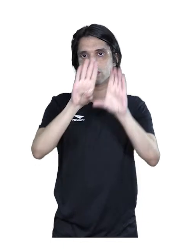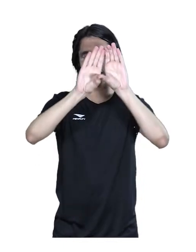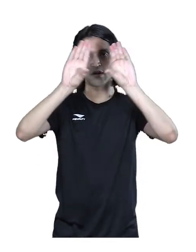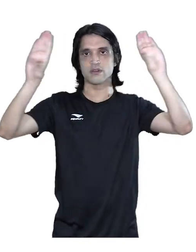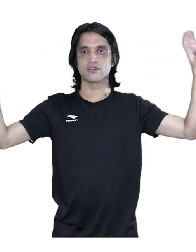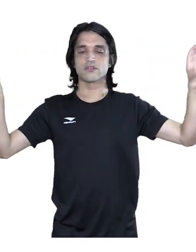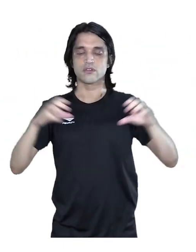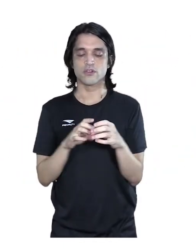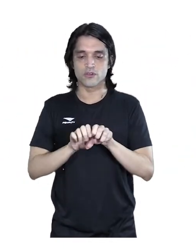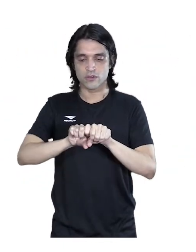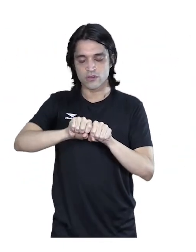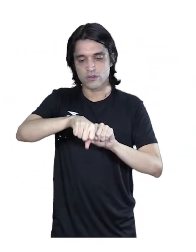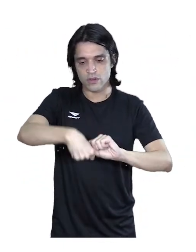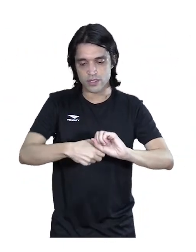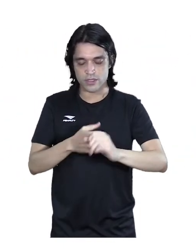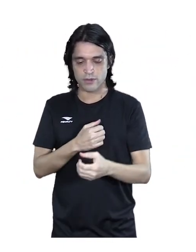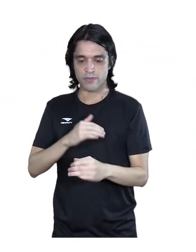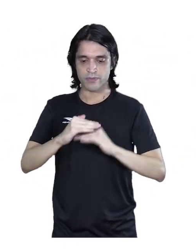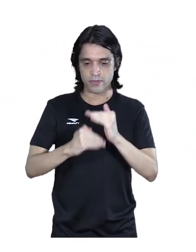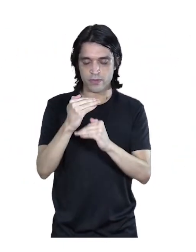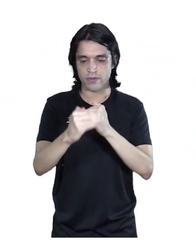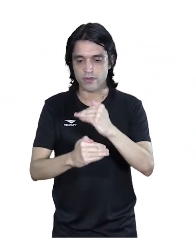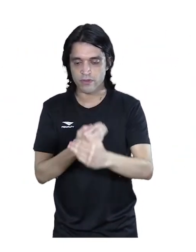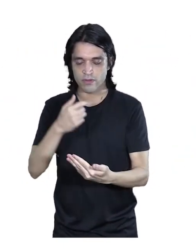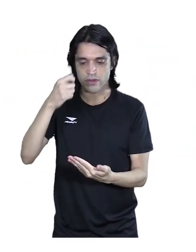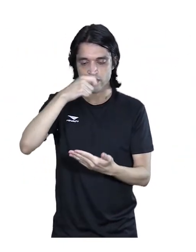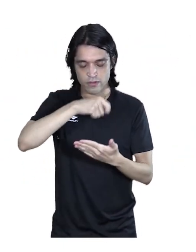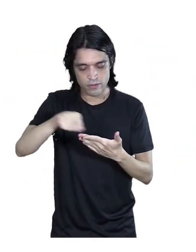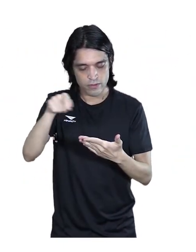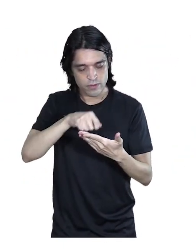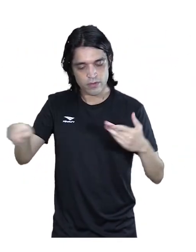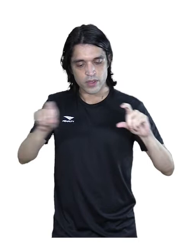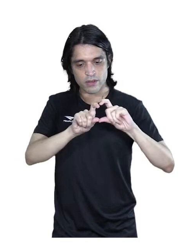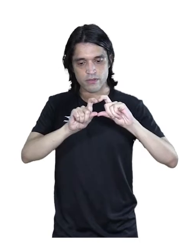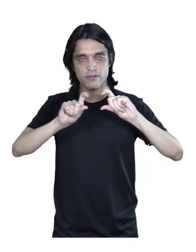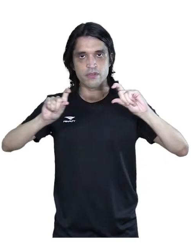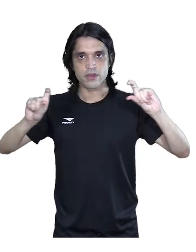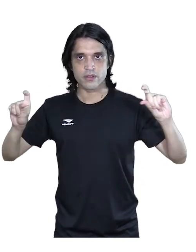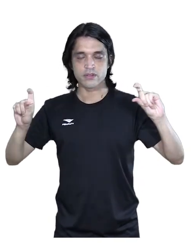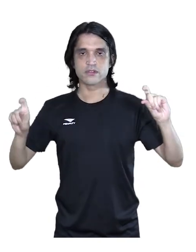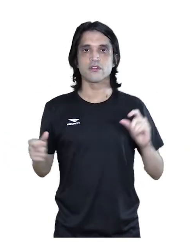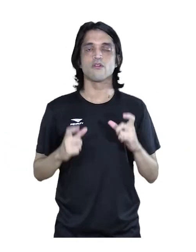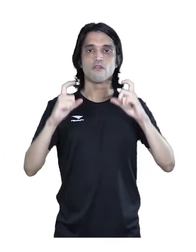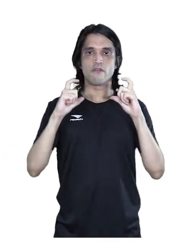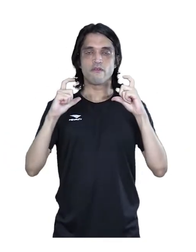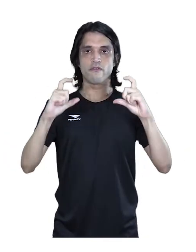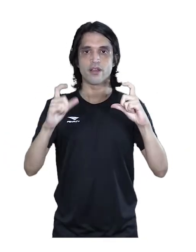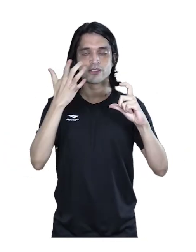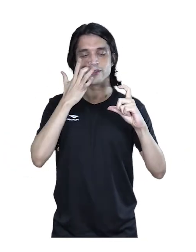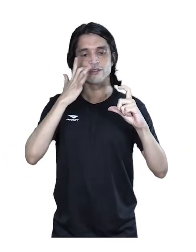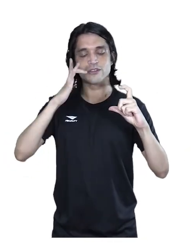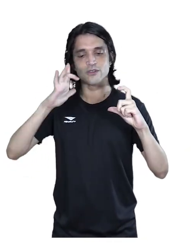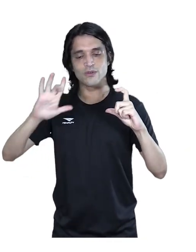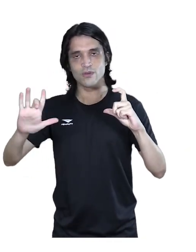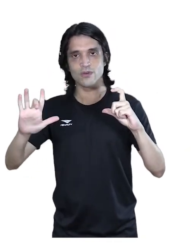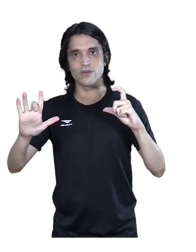celeste. Torce, aprimora, alteia, lima, a frase, e enfim, no verso de ouro, engasta a